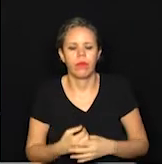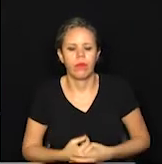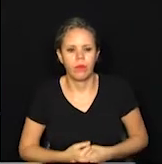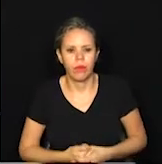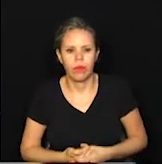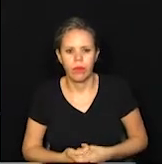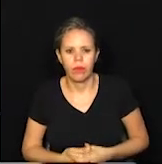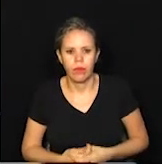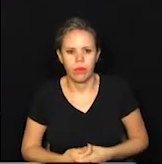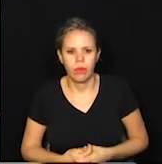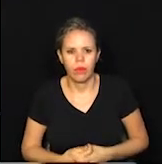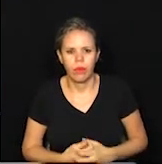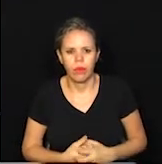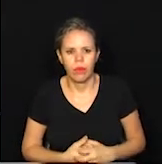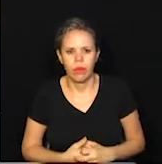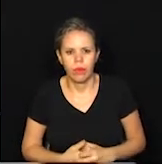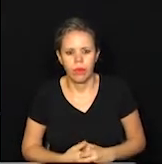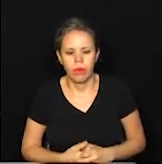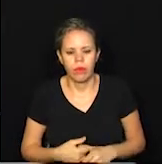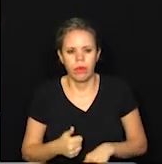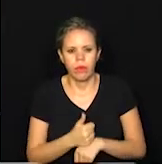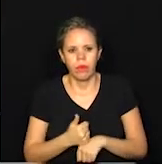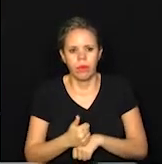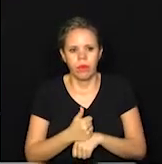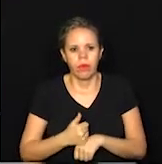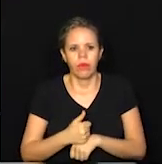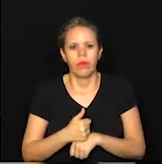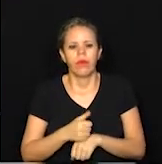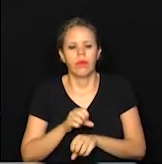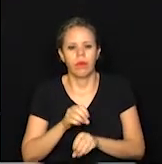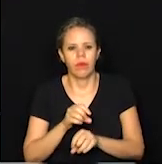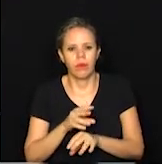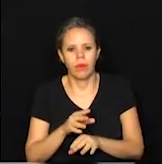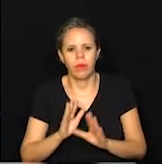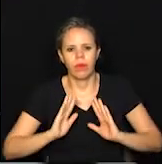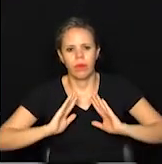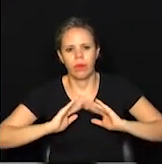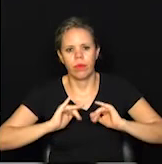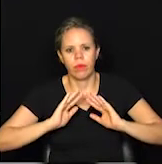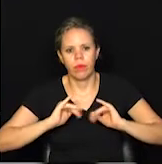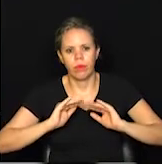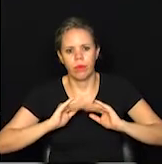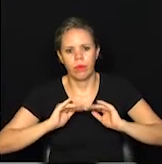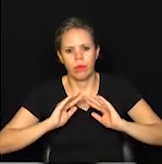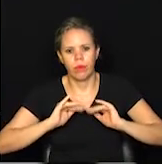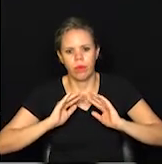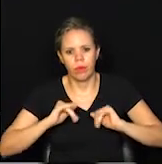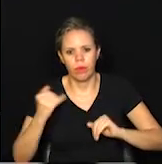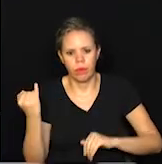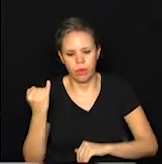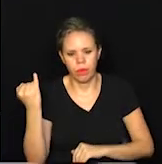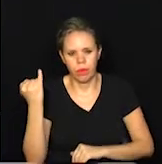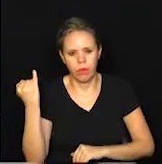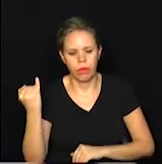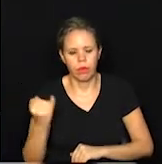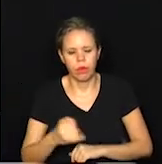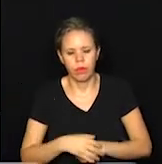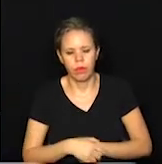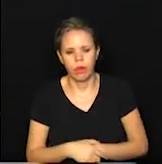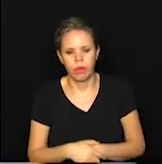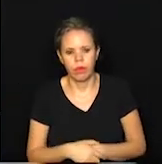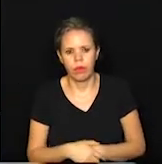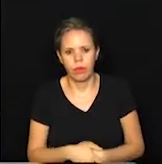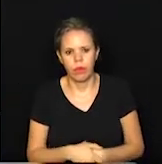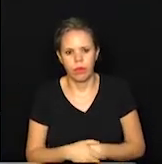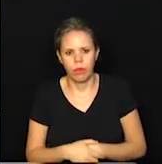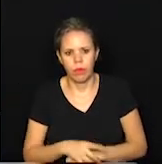o coletivo solicita algo bem importante. Eu estou até aqui querendo pegar, eu estou aqui pegando aqui